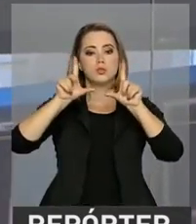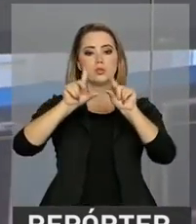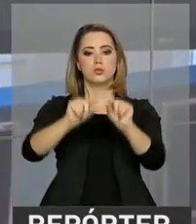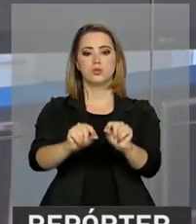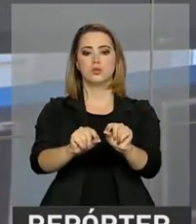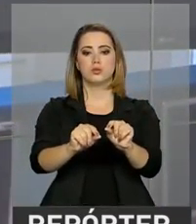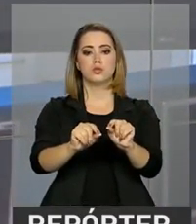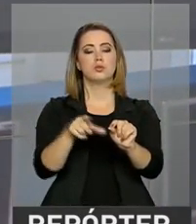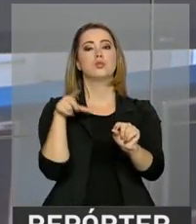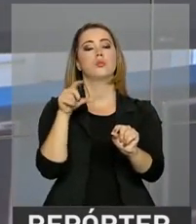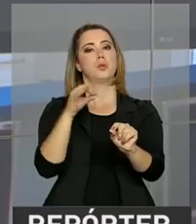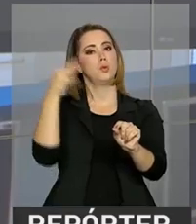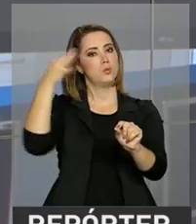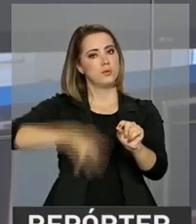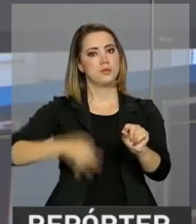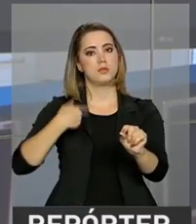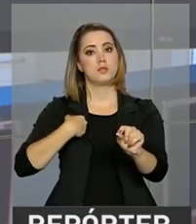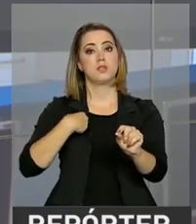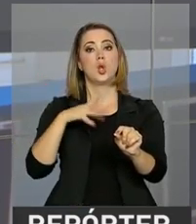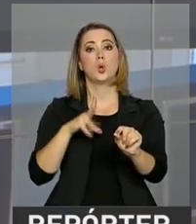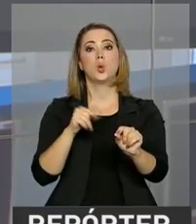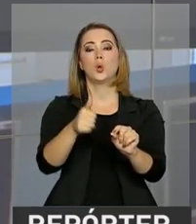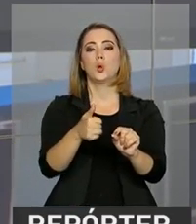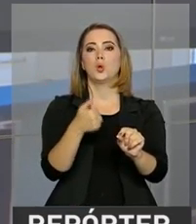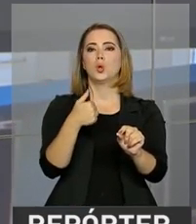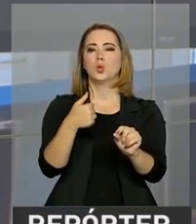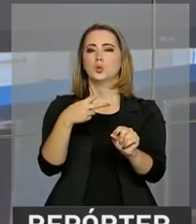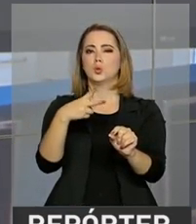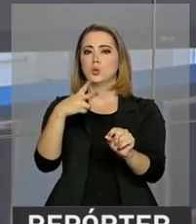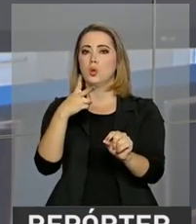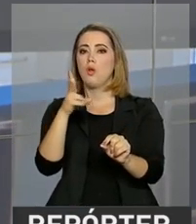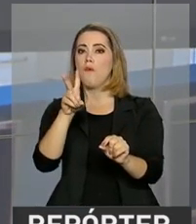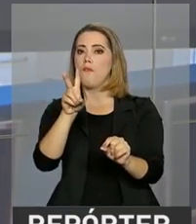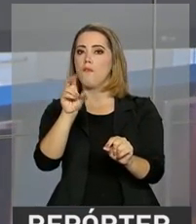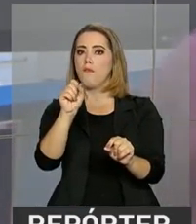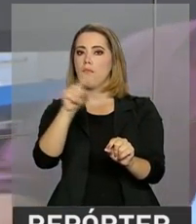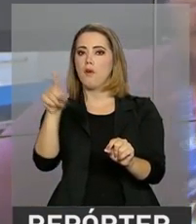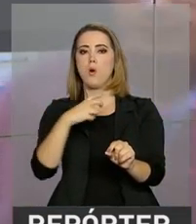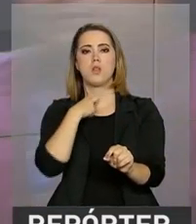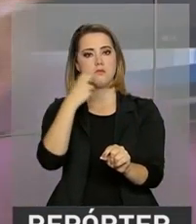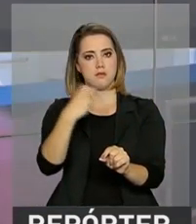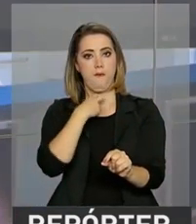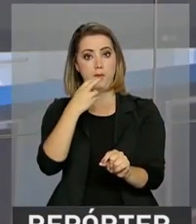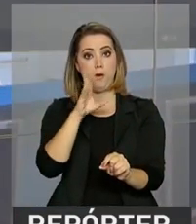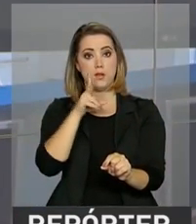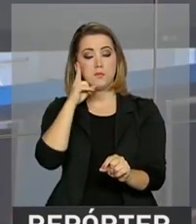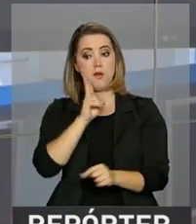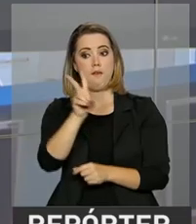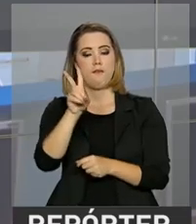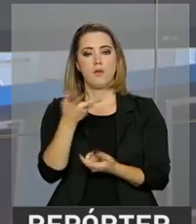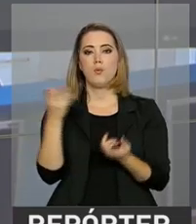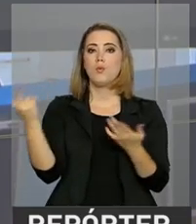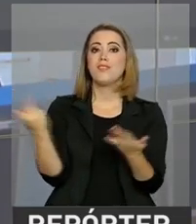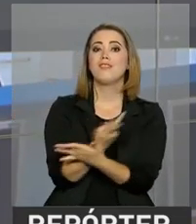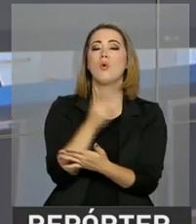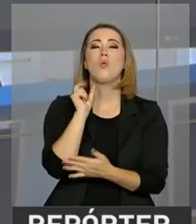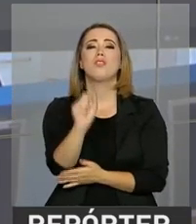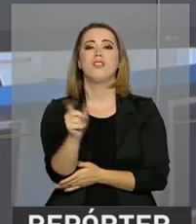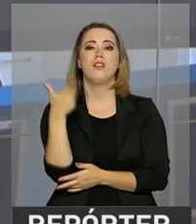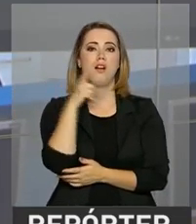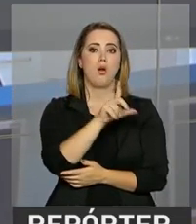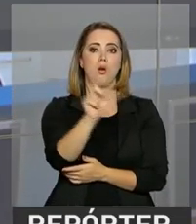dados do gravador de voz do avião que caiu no litoral do rio de janeiro na última quinta feira frodo supremo tribunal federal